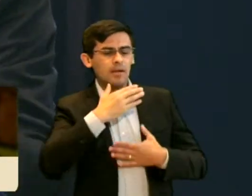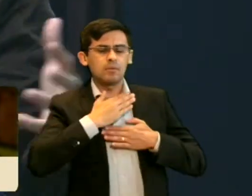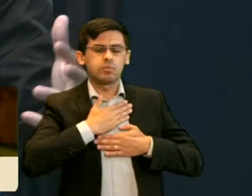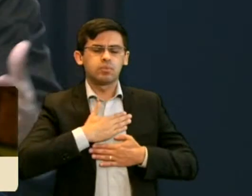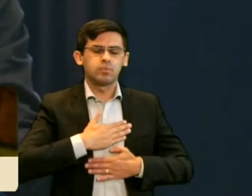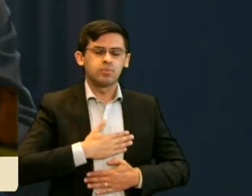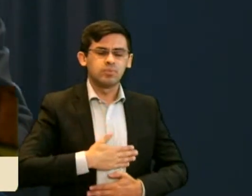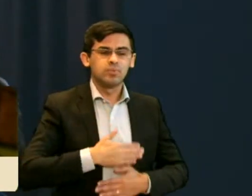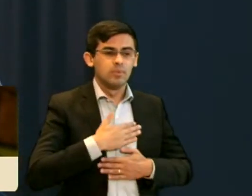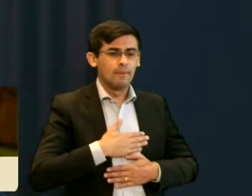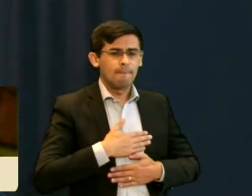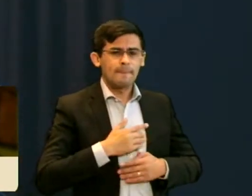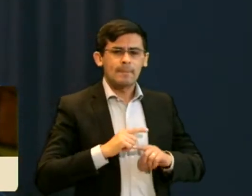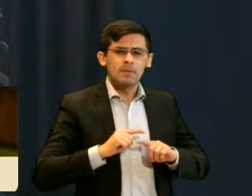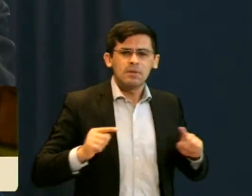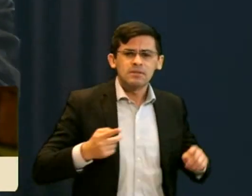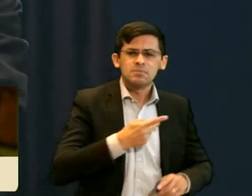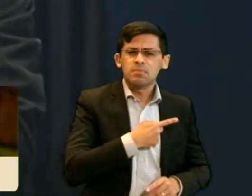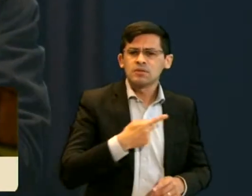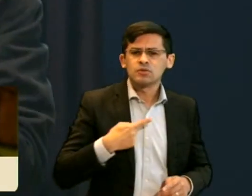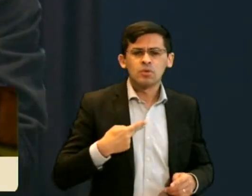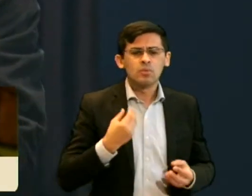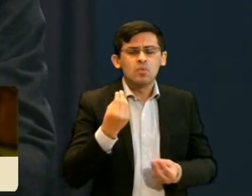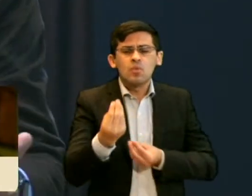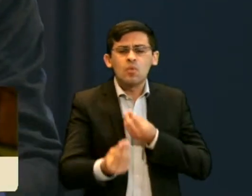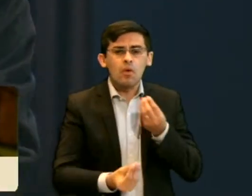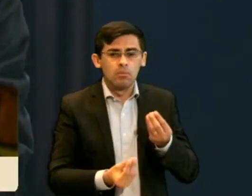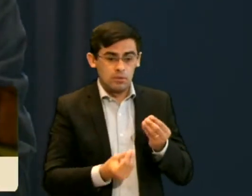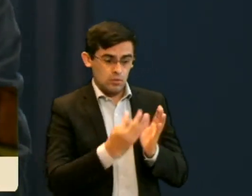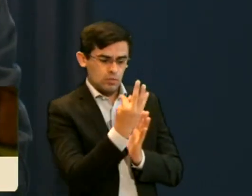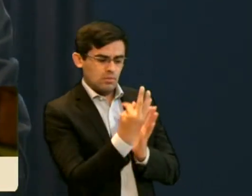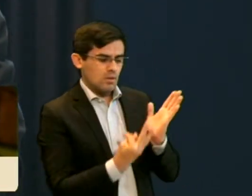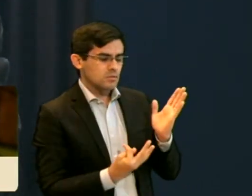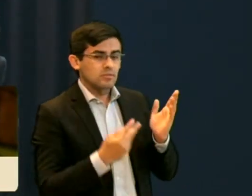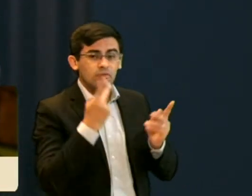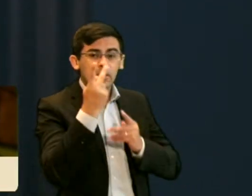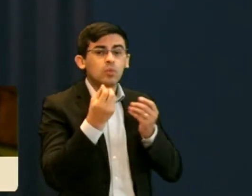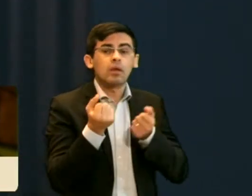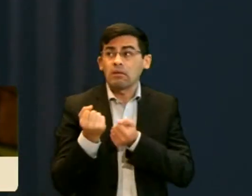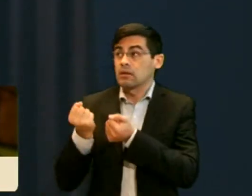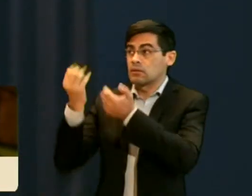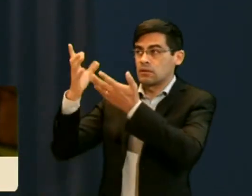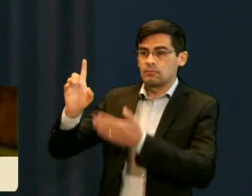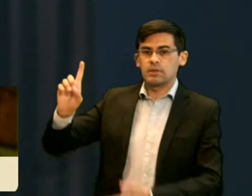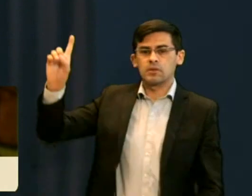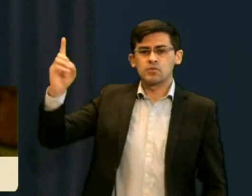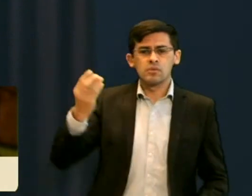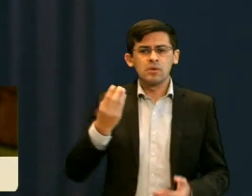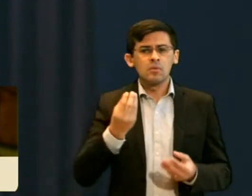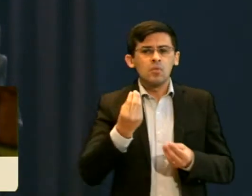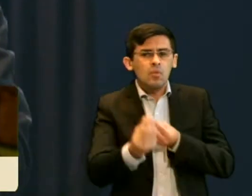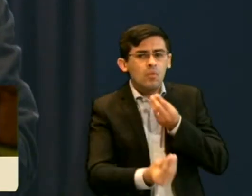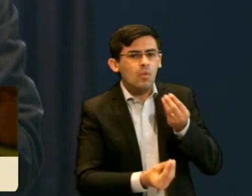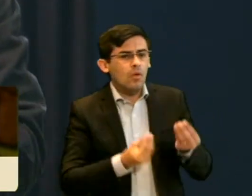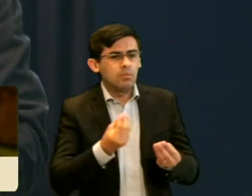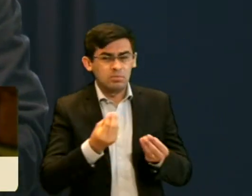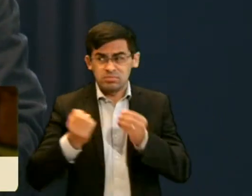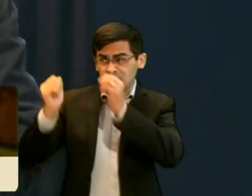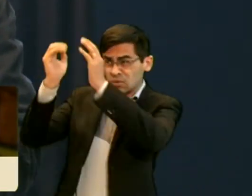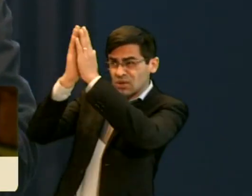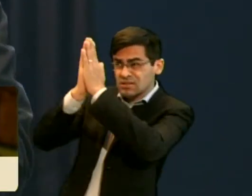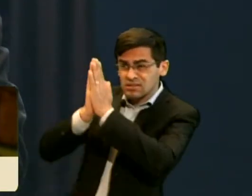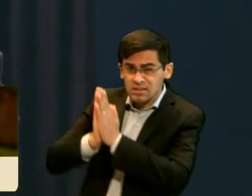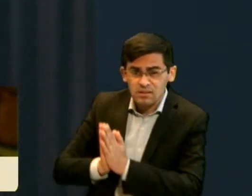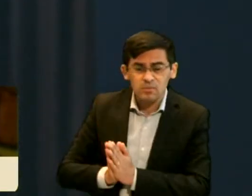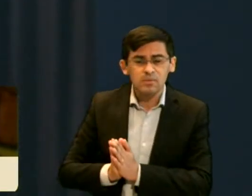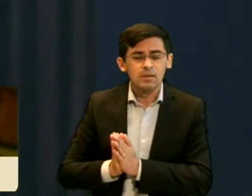Mas pastor, que tipos de entregas o texto está falando aqui? Como essa